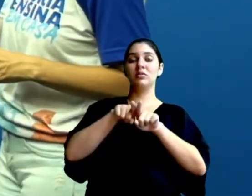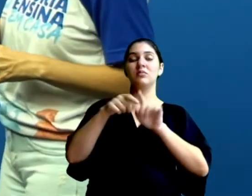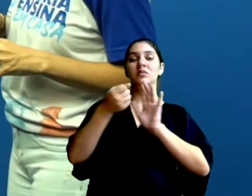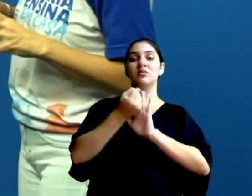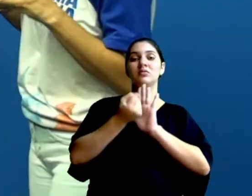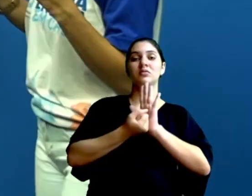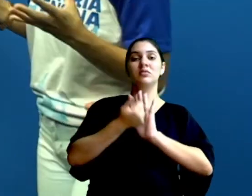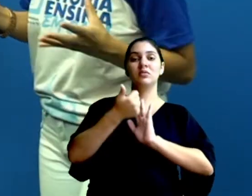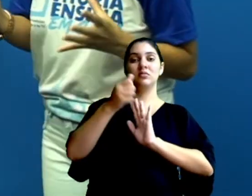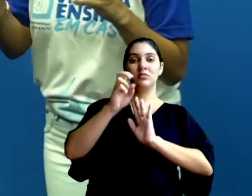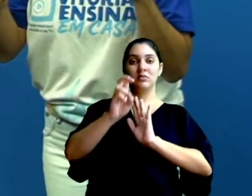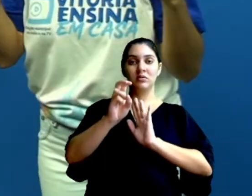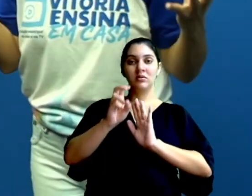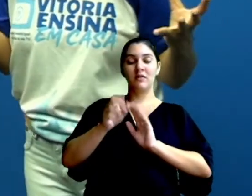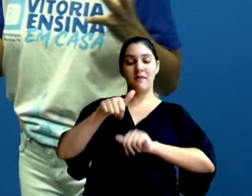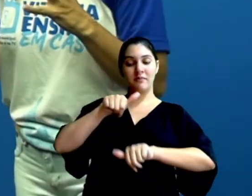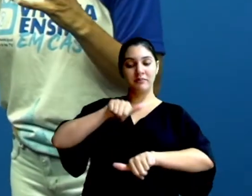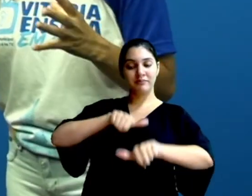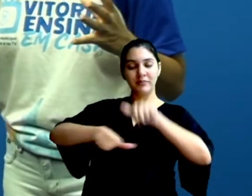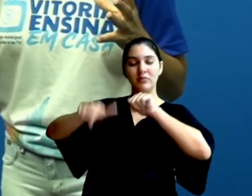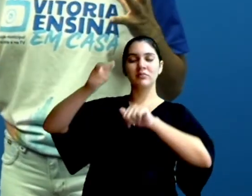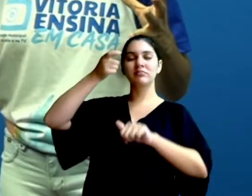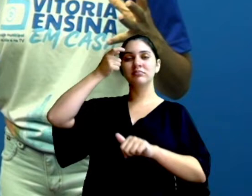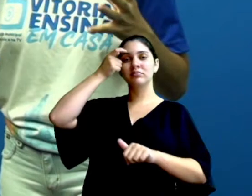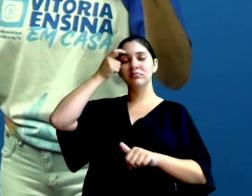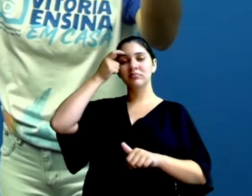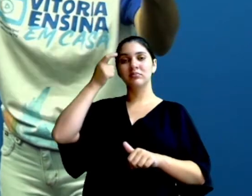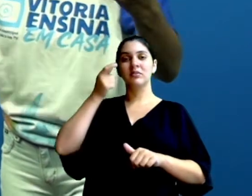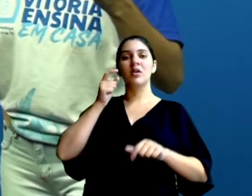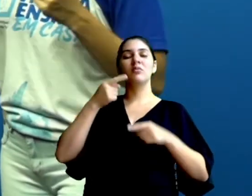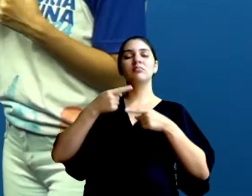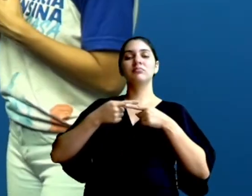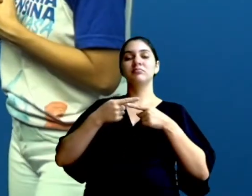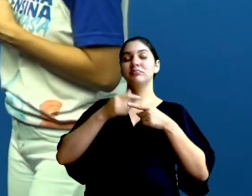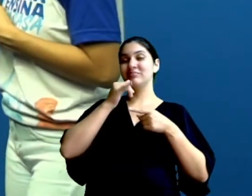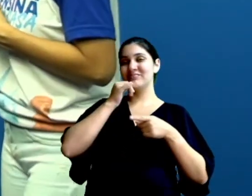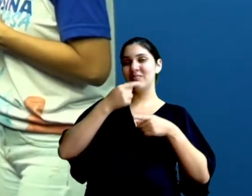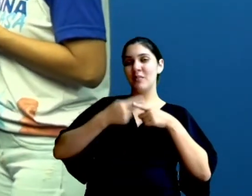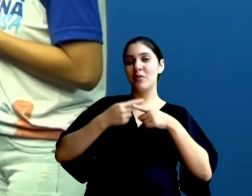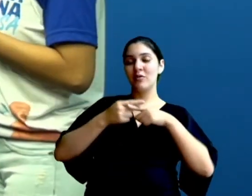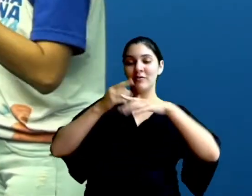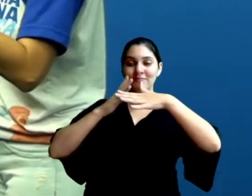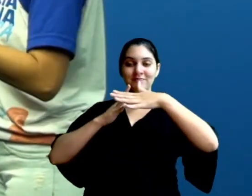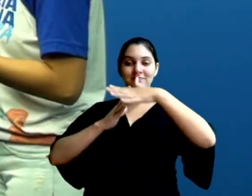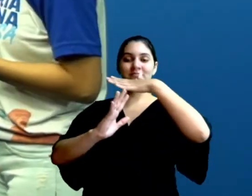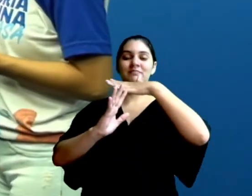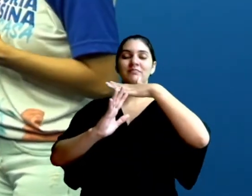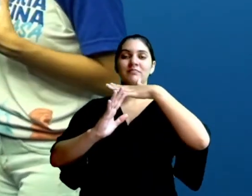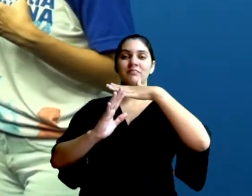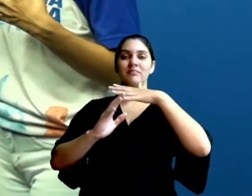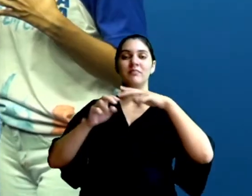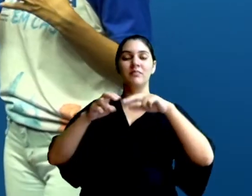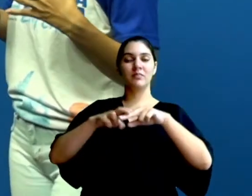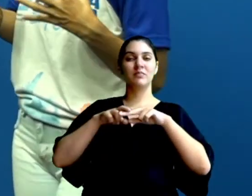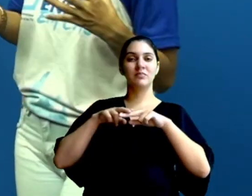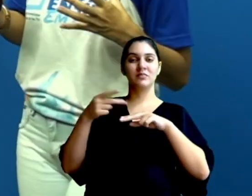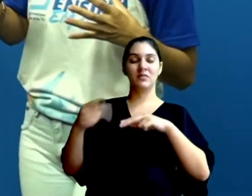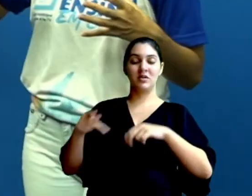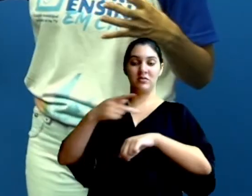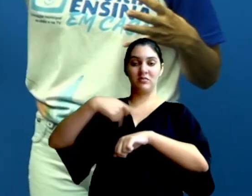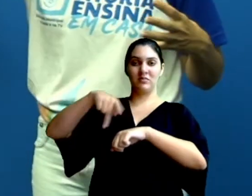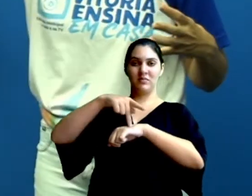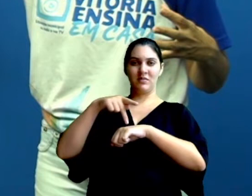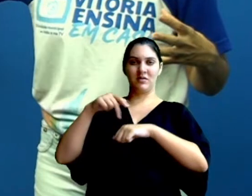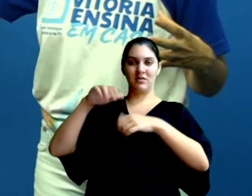XV vai mudar essa lógica de por que migrar. Para isso, esses